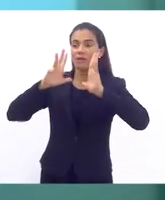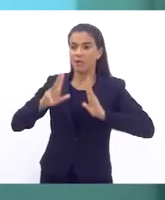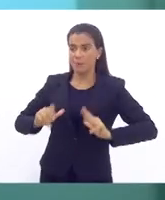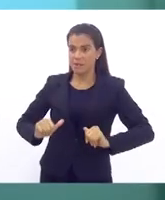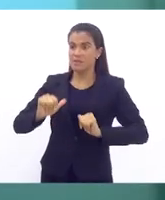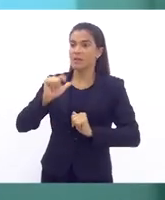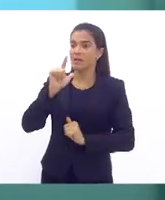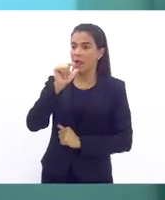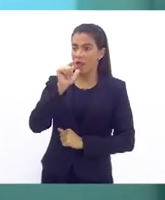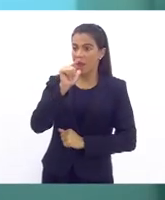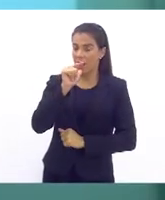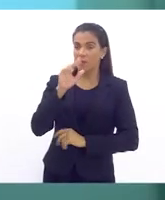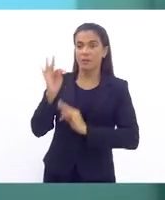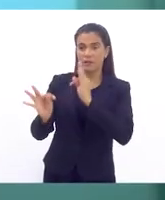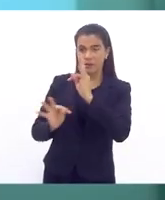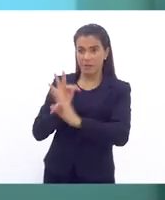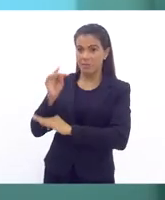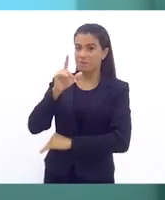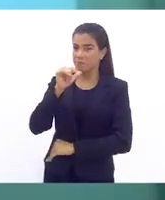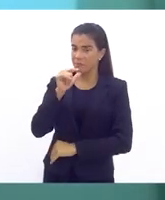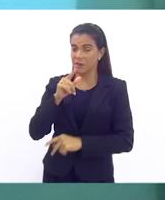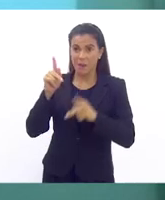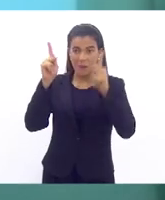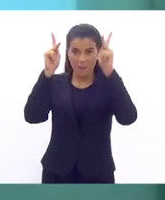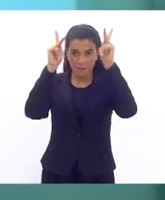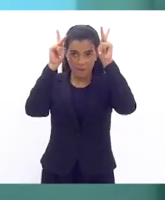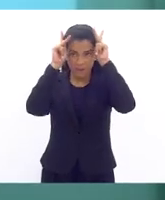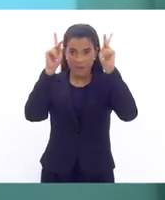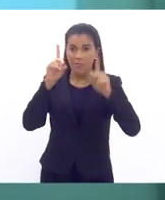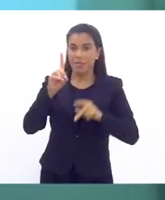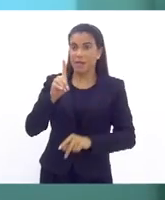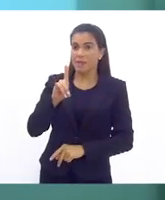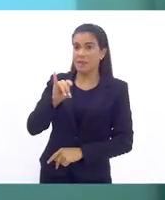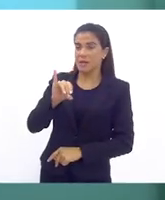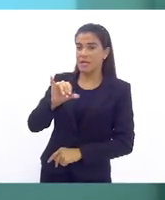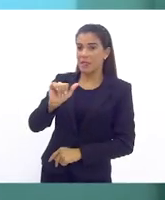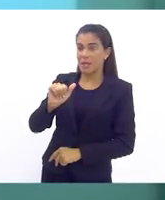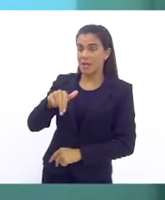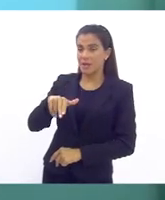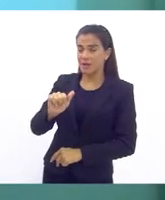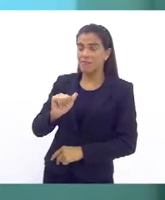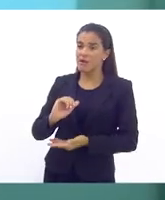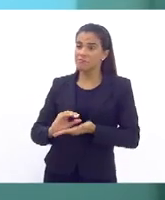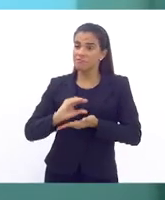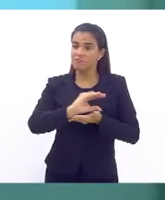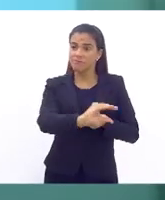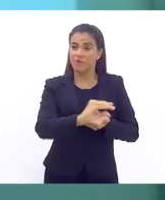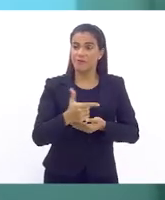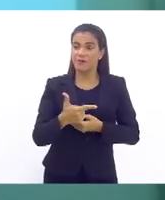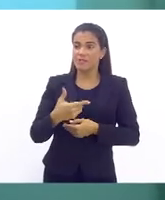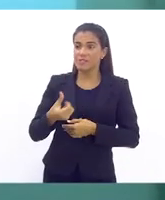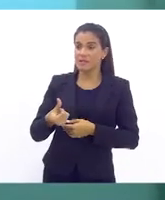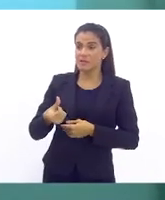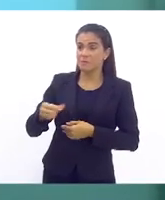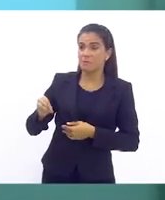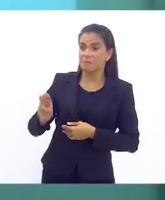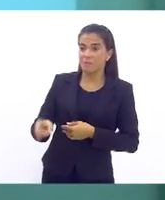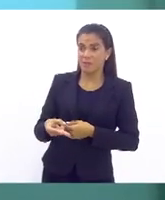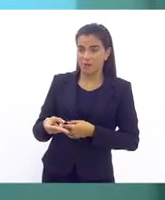destaque aqui ao princesa Daiana em Campo Grande onde vão ser investido 26 bilhões